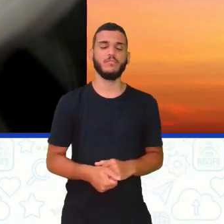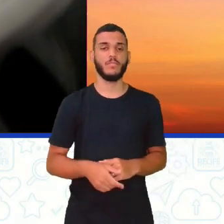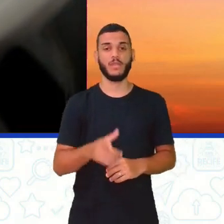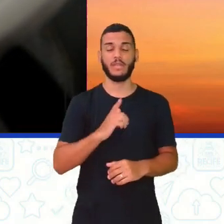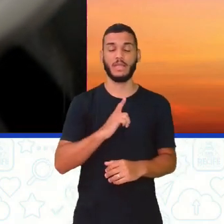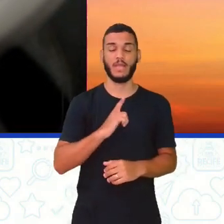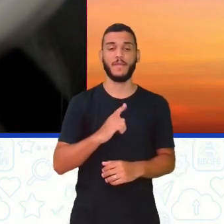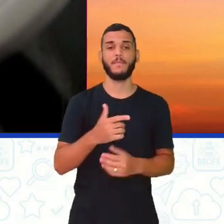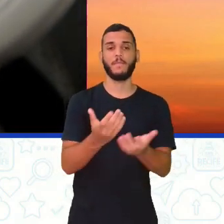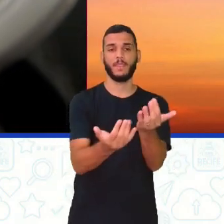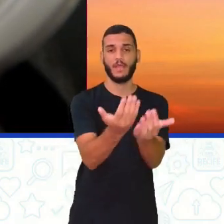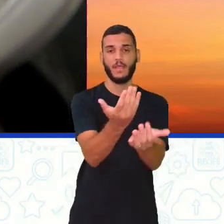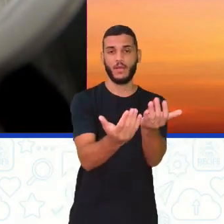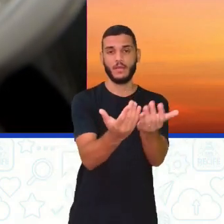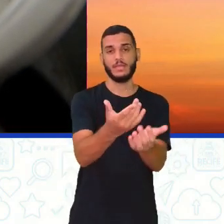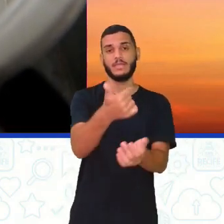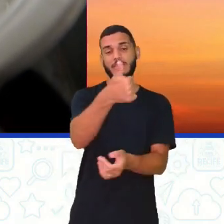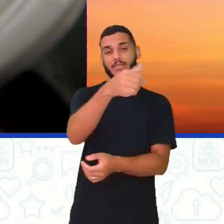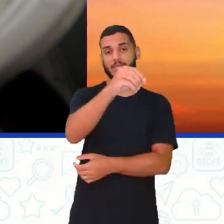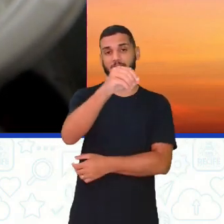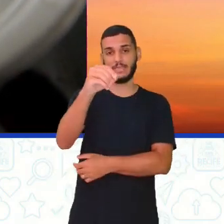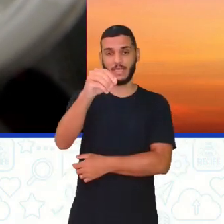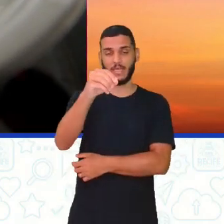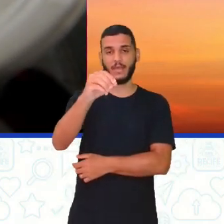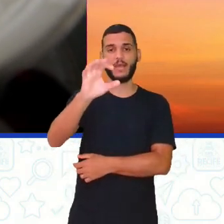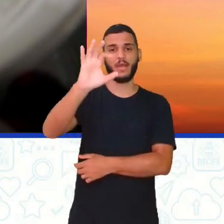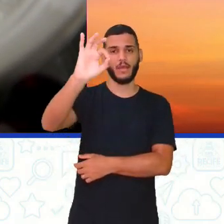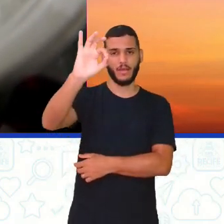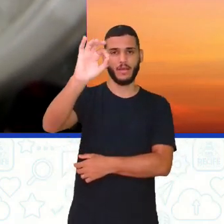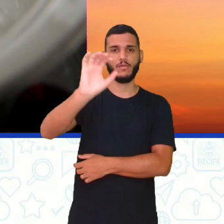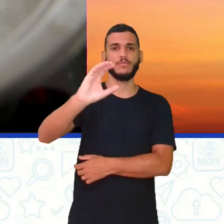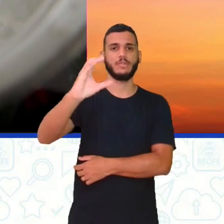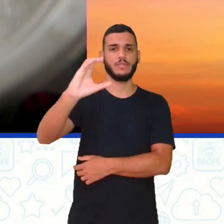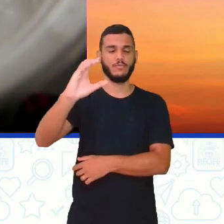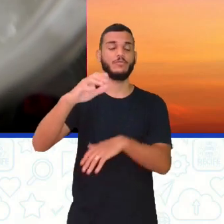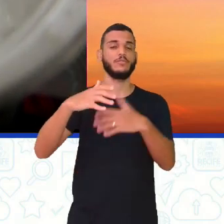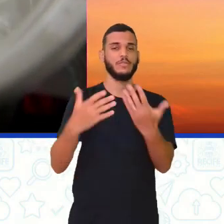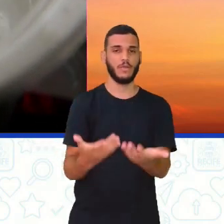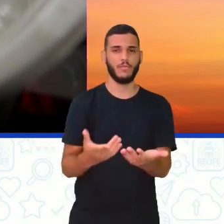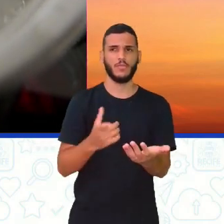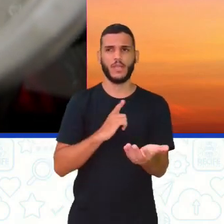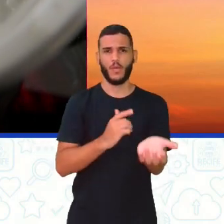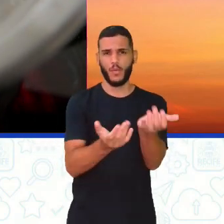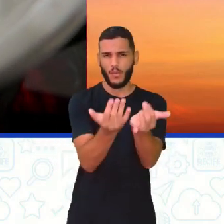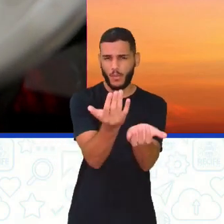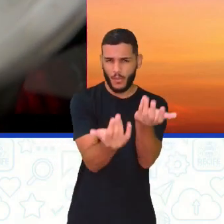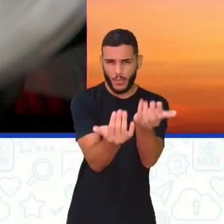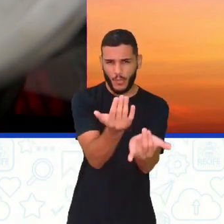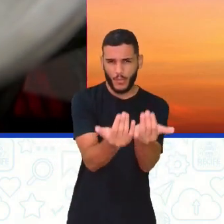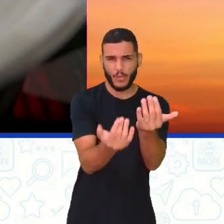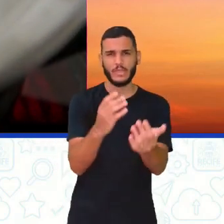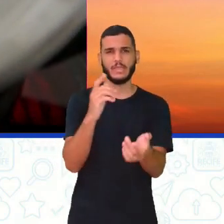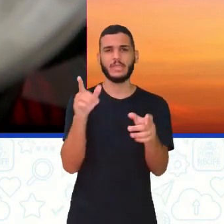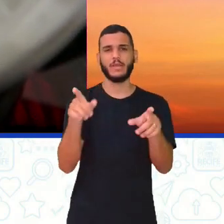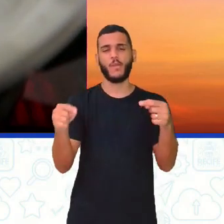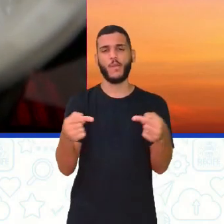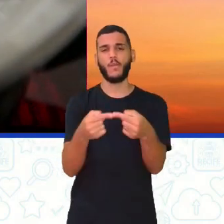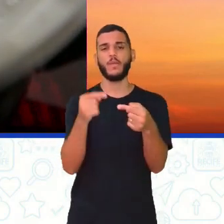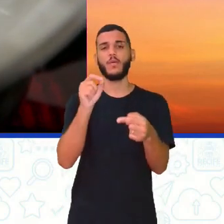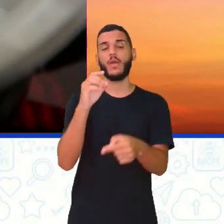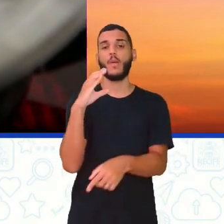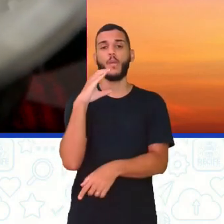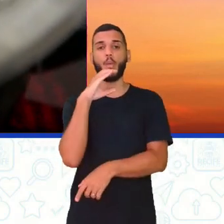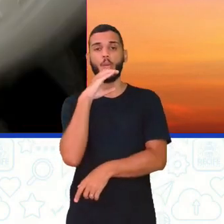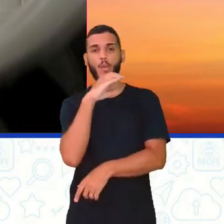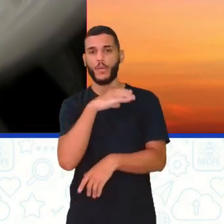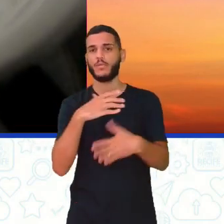nossa torcida. Essa agitação, né? É uma agitação aí de calor, que tem tudo a ver com o que a gente